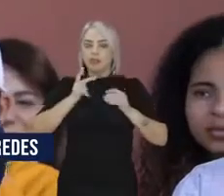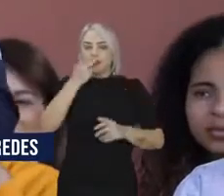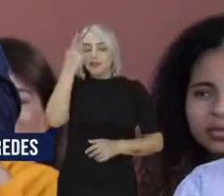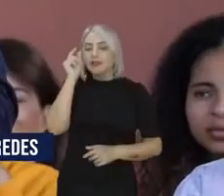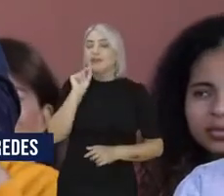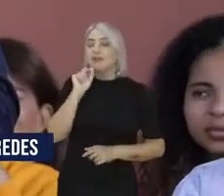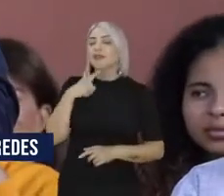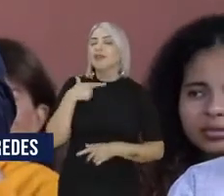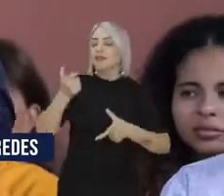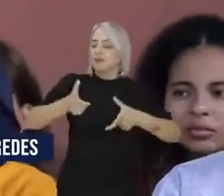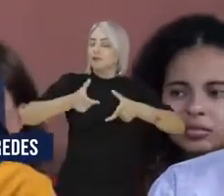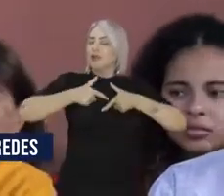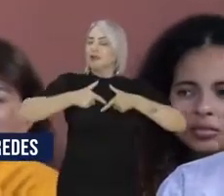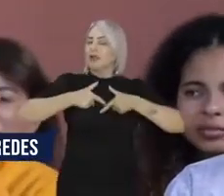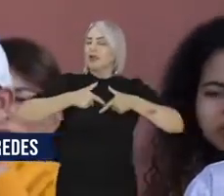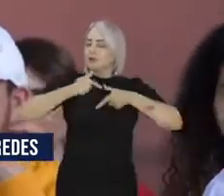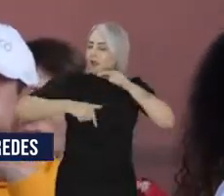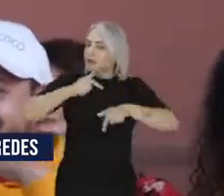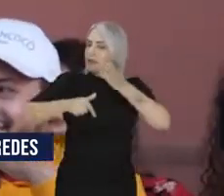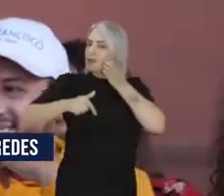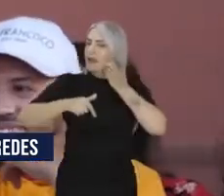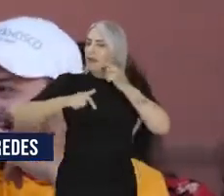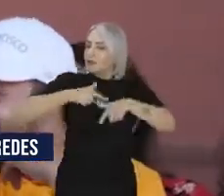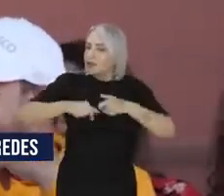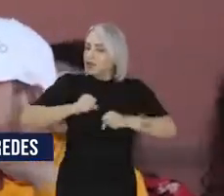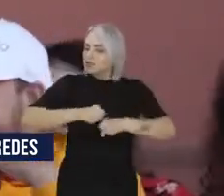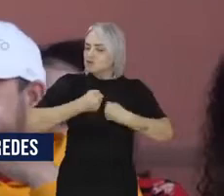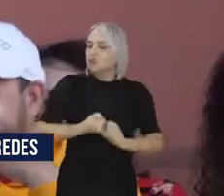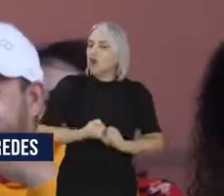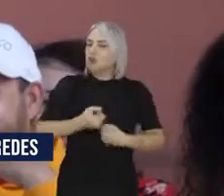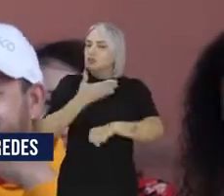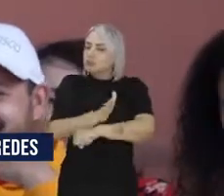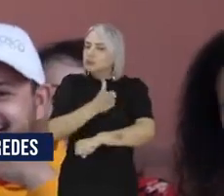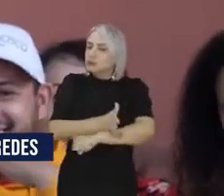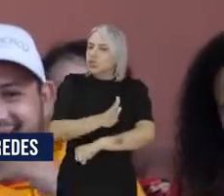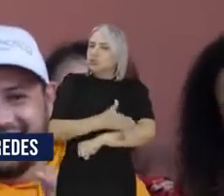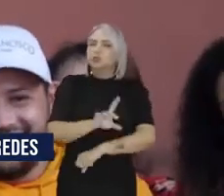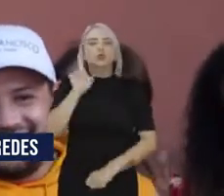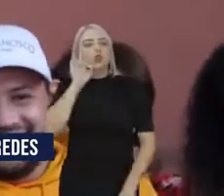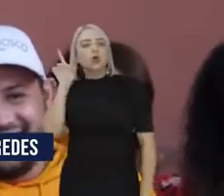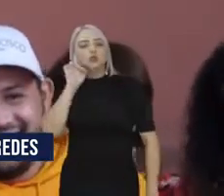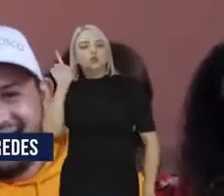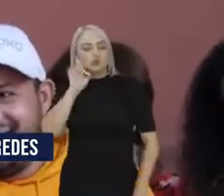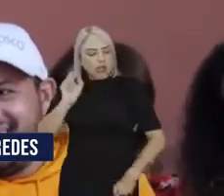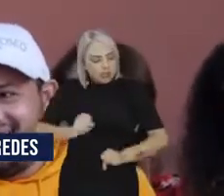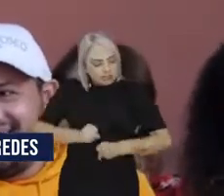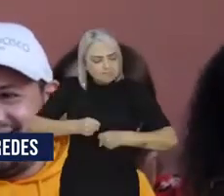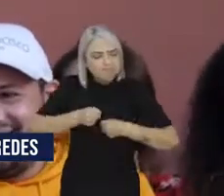efetivamente trabalha mais. Aquele que treina todo dia, aquele que se dedica.